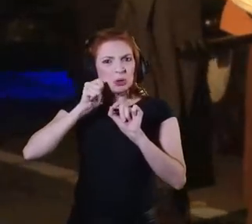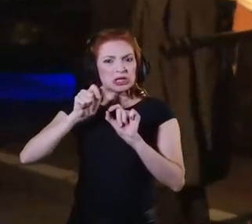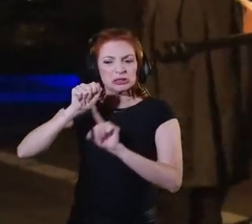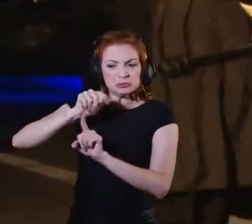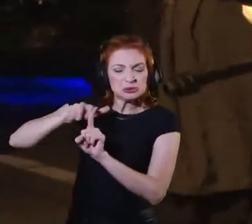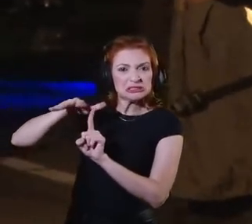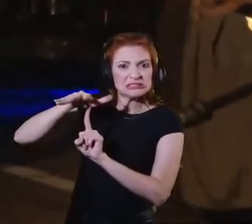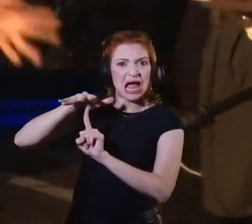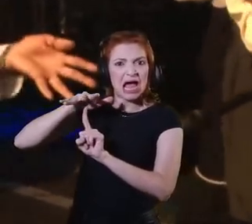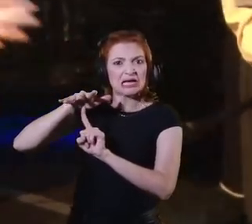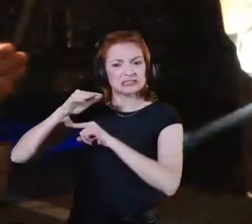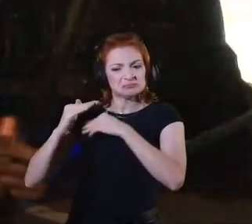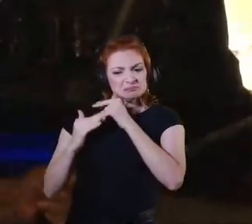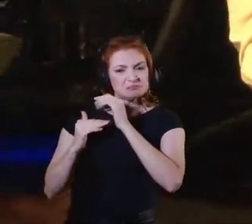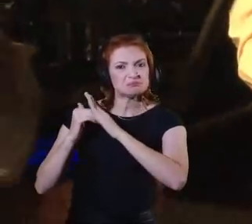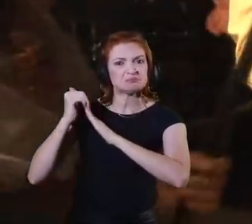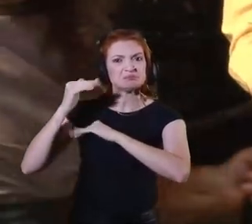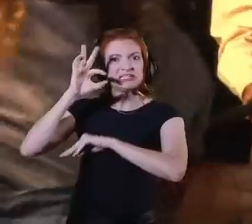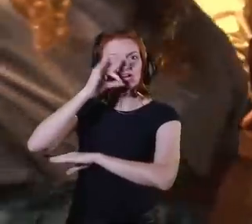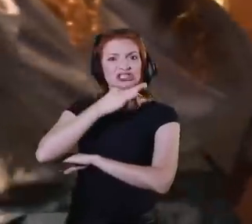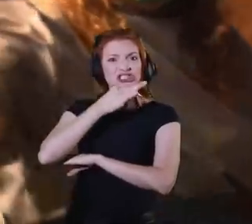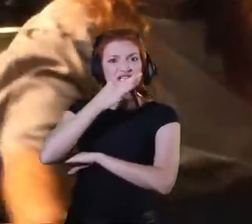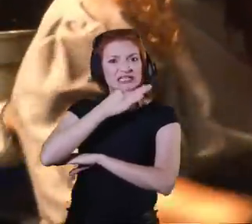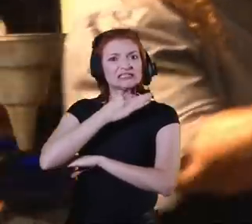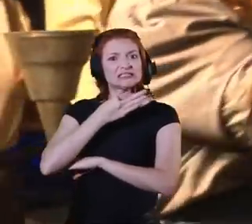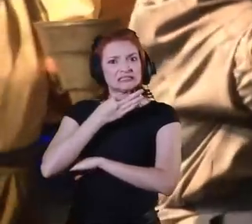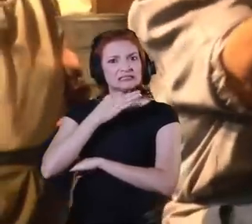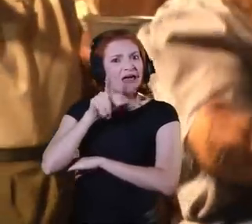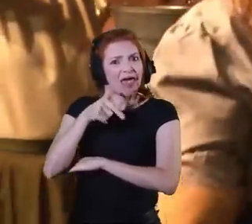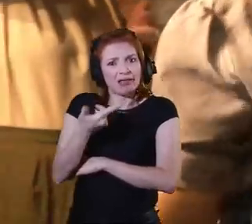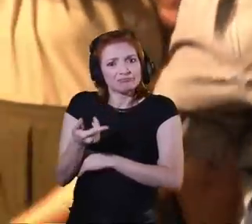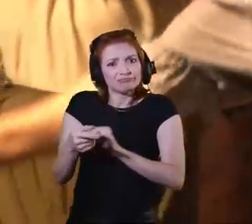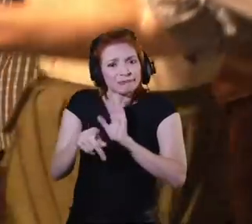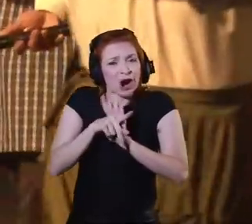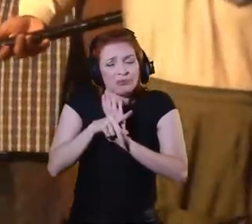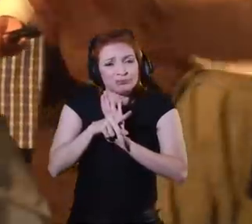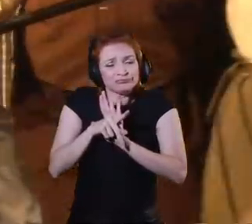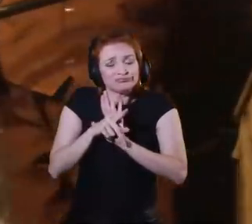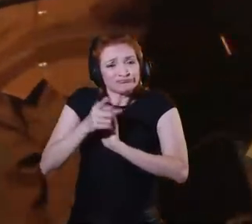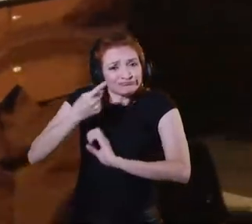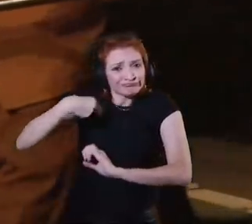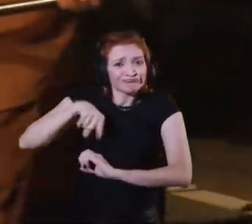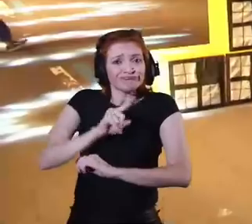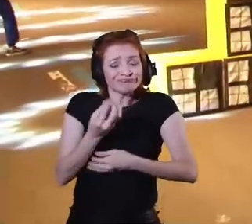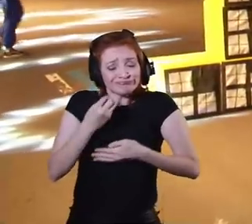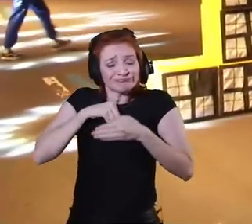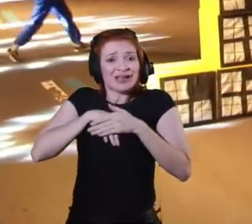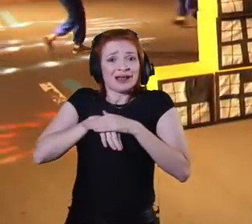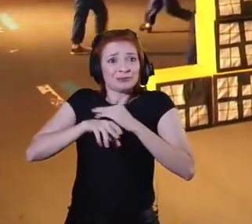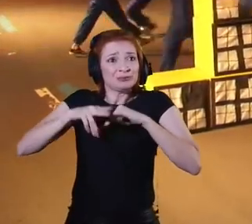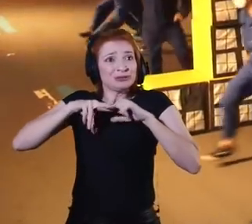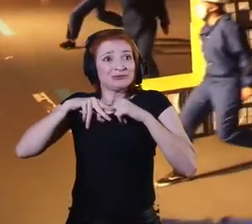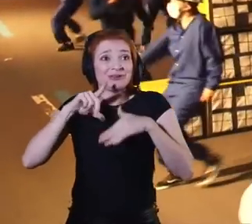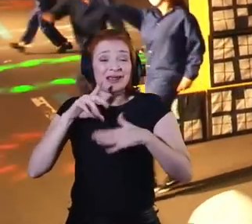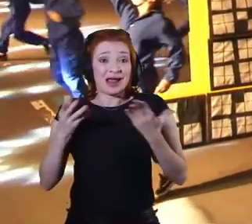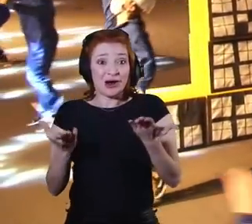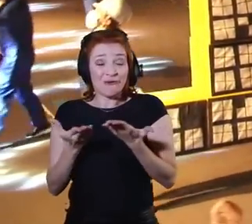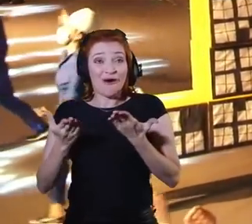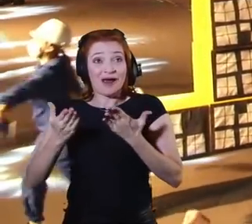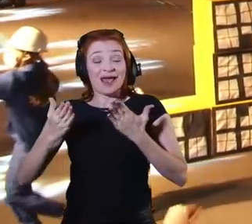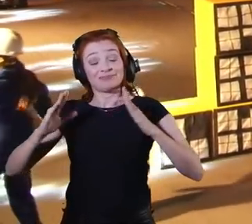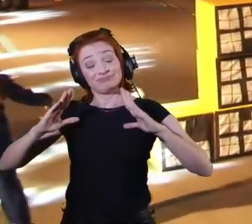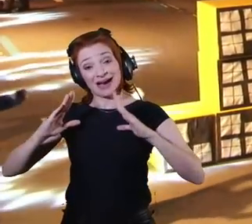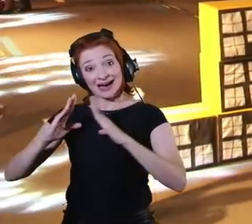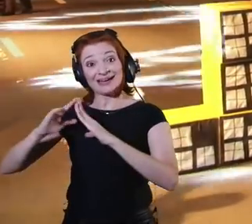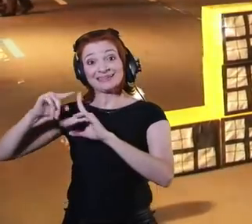sociedade de Caxias do Sul, que é intrínseco a todos nós. Inclusive, nos abençoa aqui a Catedral Diocesana de Caxias do